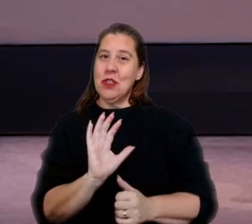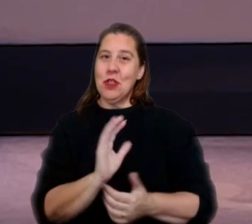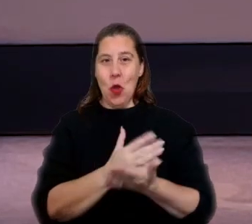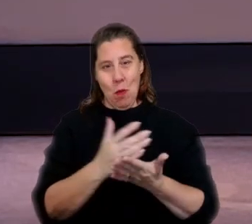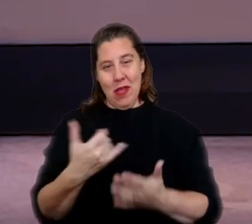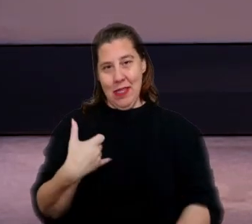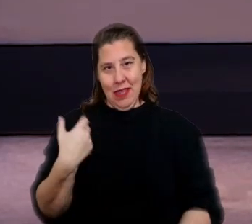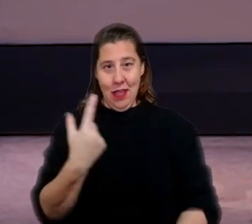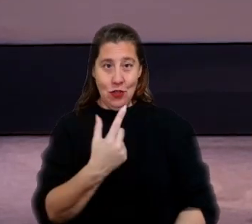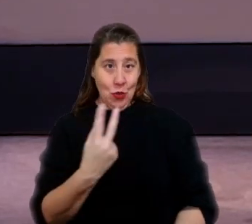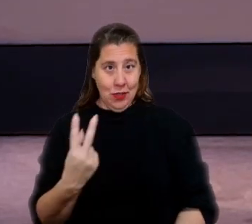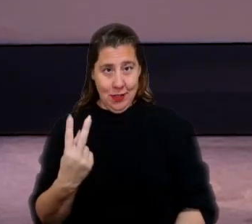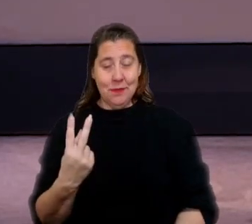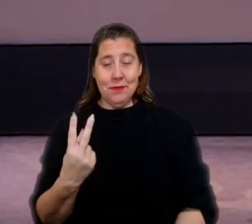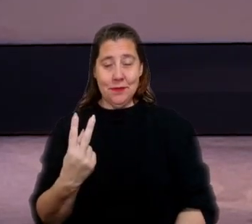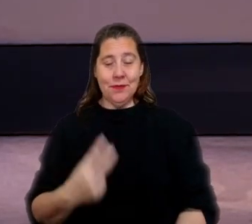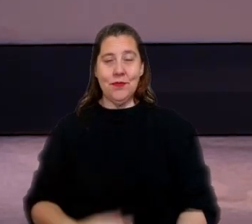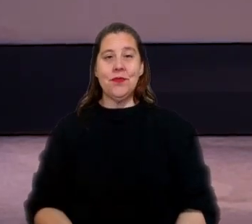que começa nessa idade.